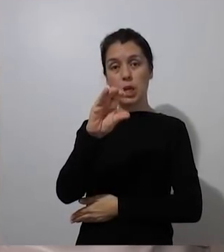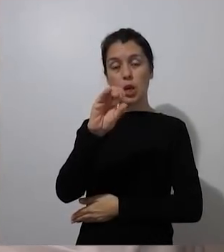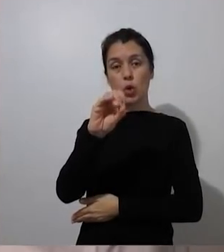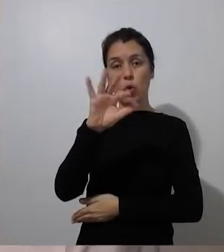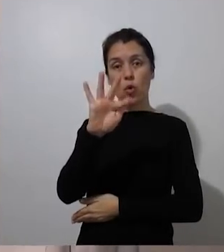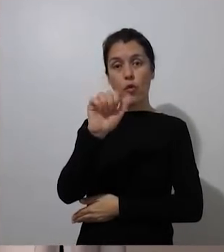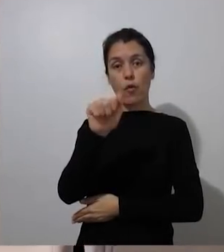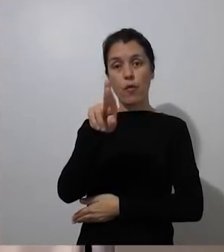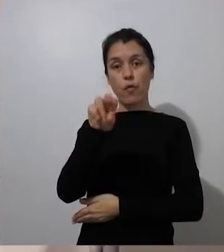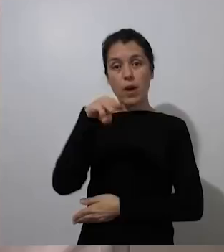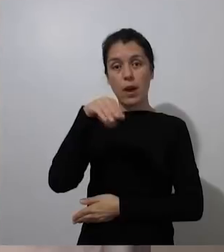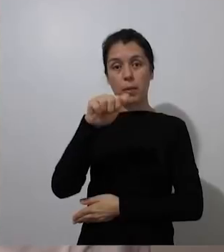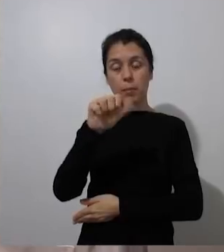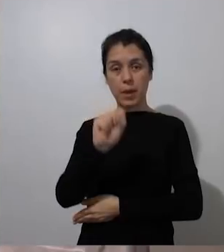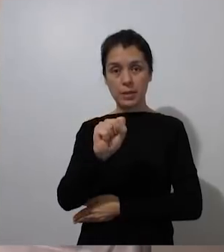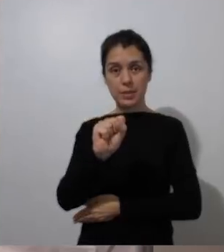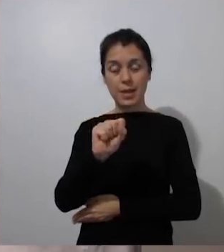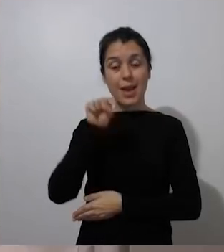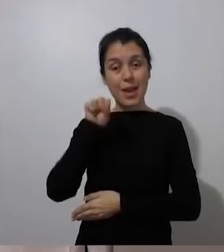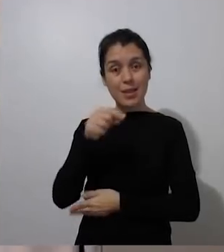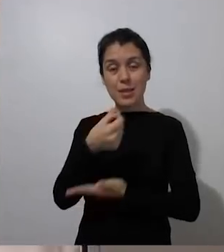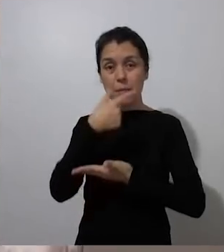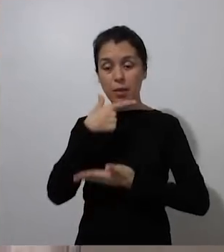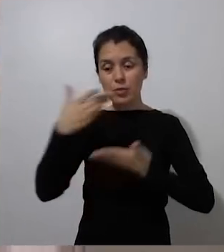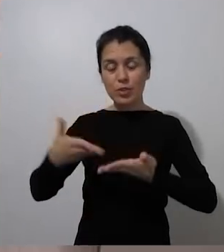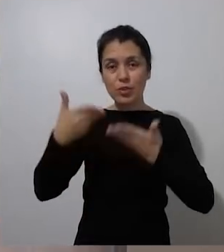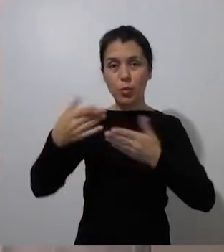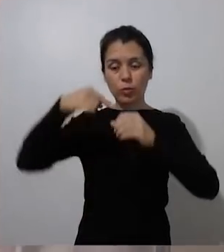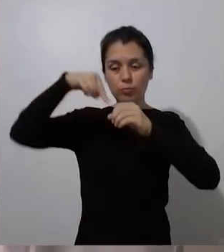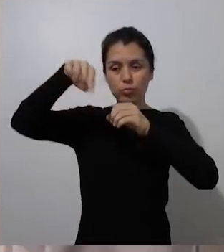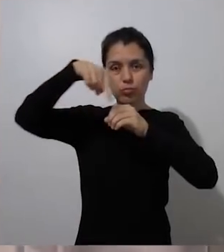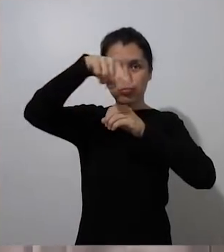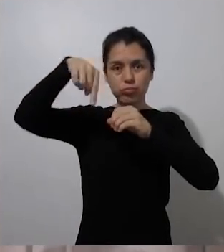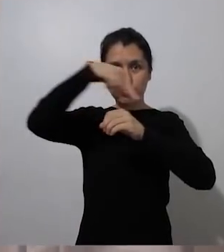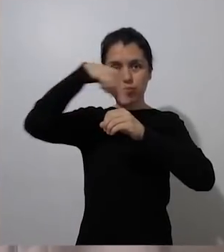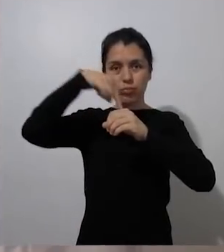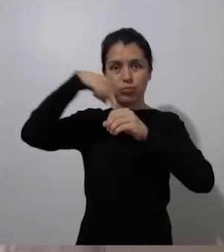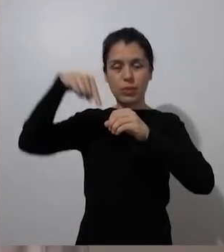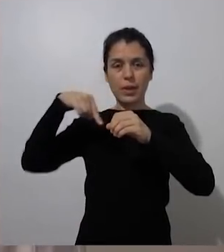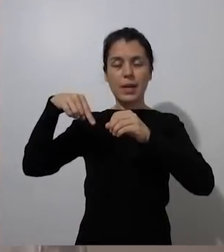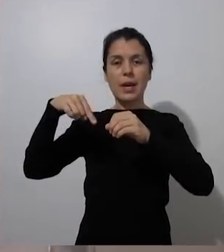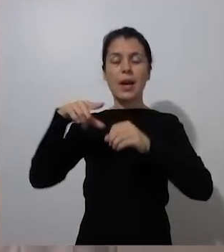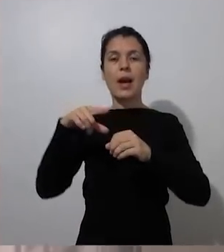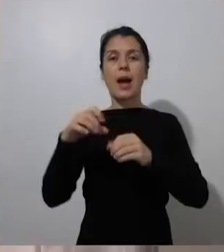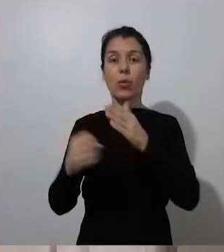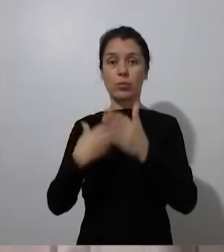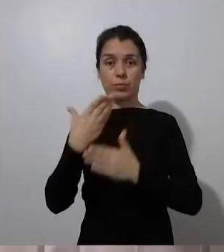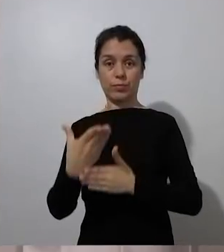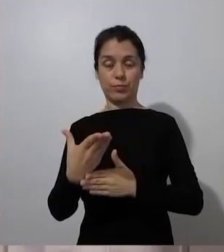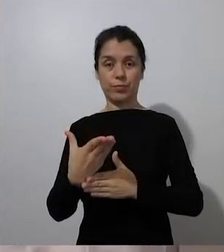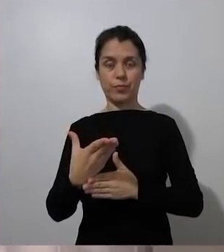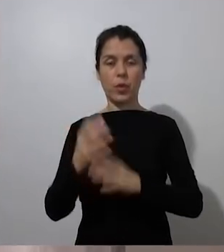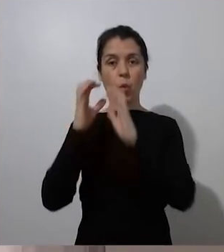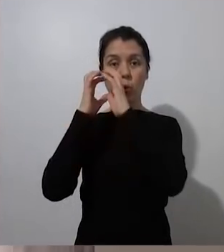Os remédios simulam e estimulam a ação desses neurotransmissores. Então, nós vamos notar que, como